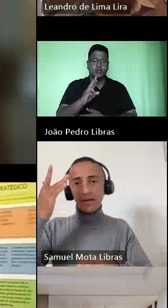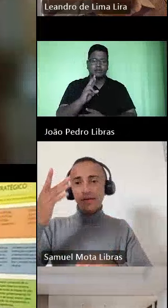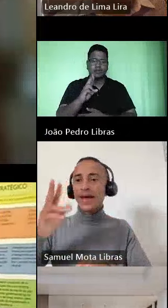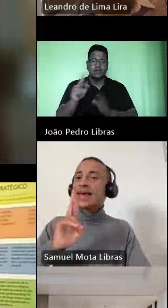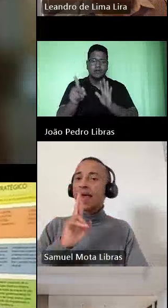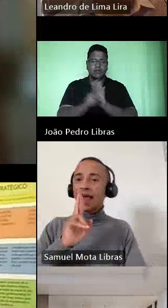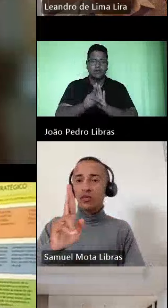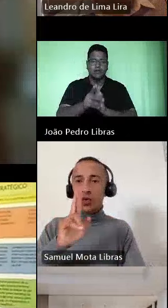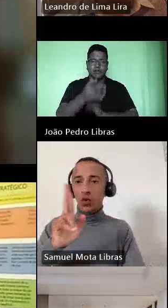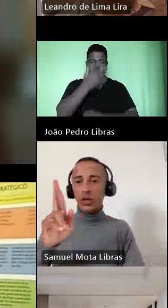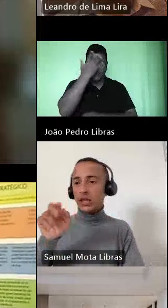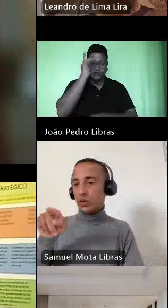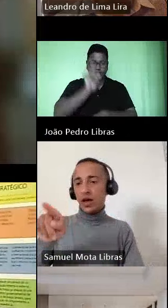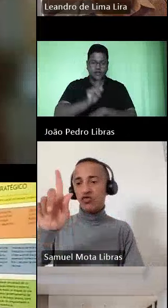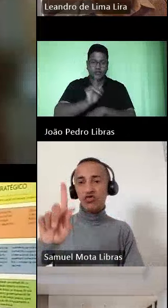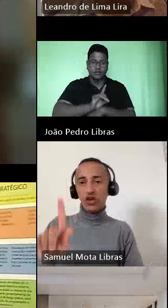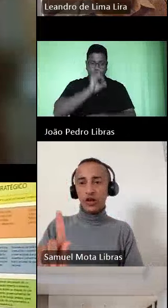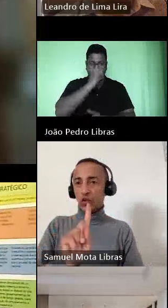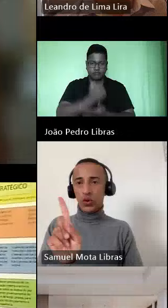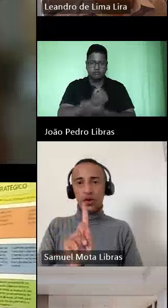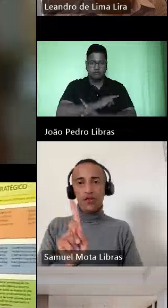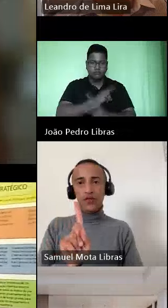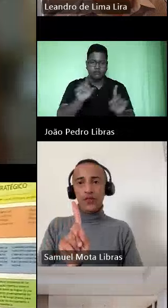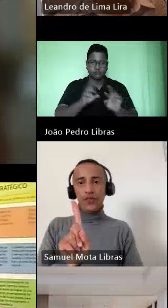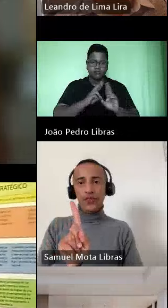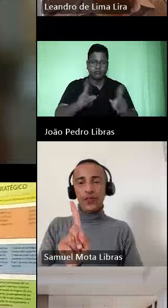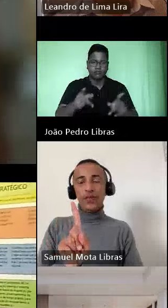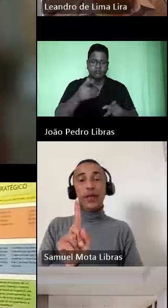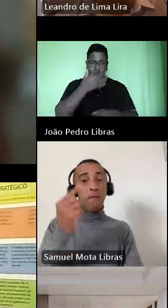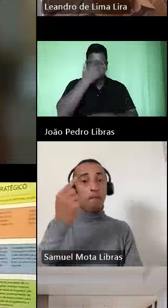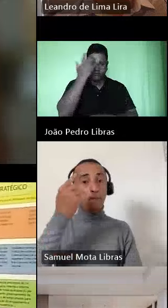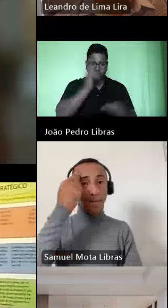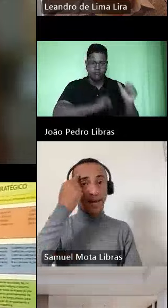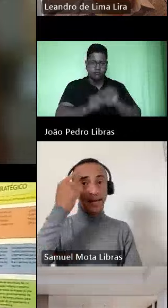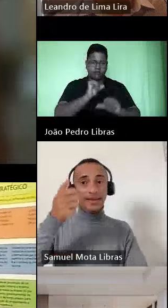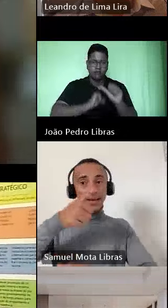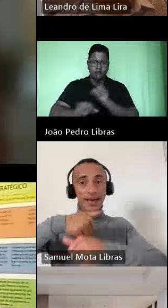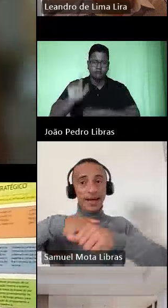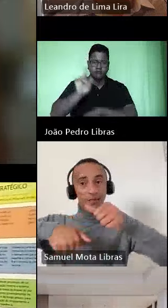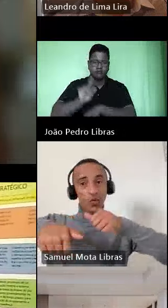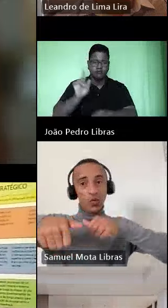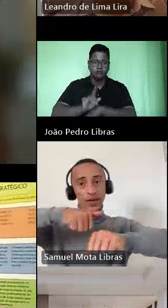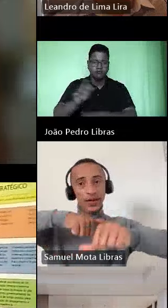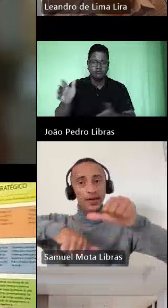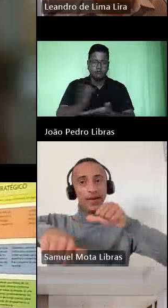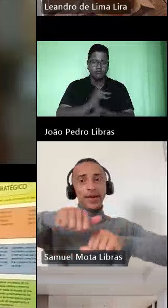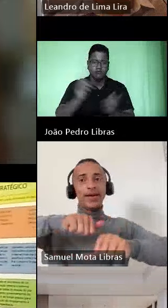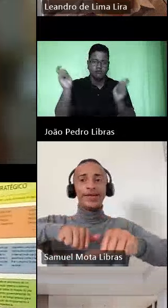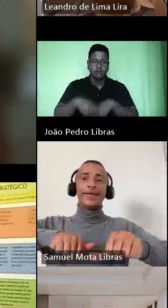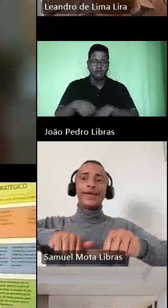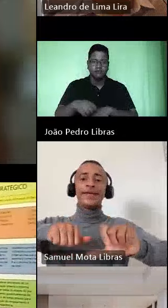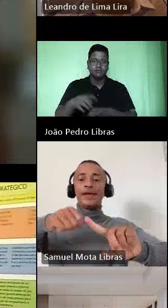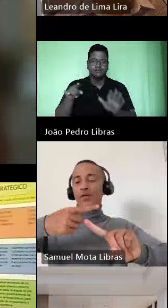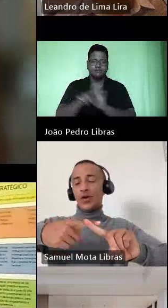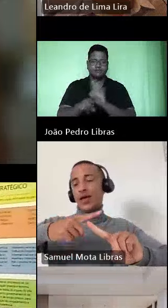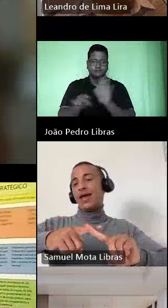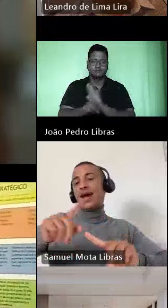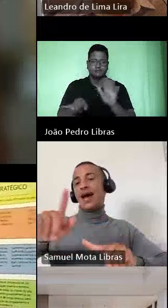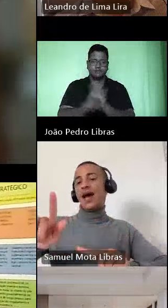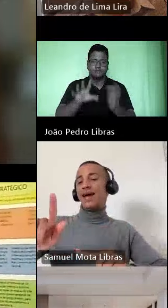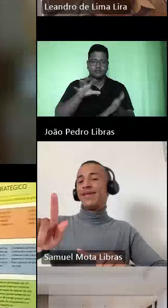gestor que tomou a decisão né quando a gente pensa nas mudanças de gestão enfim Possivelmente a gestão vai vir o questionamento vem pro órgão e é muito